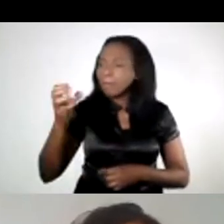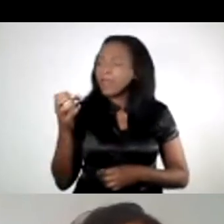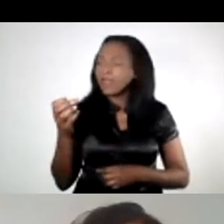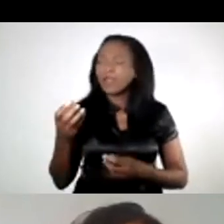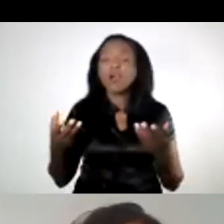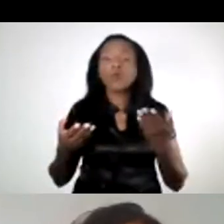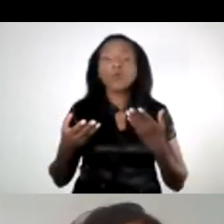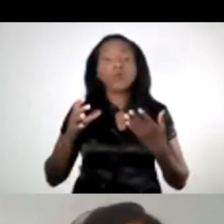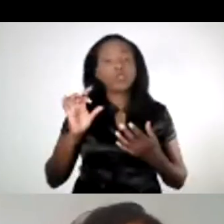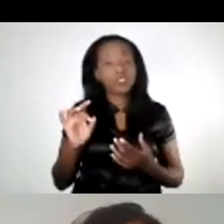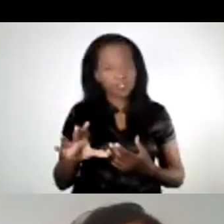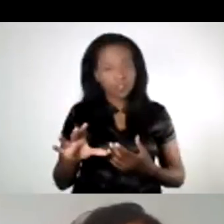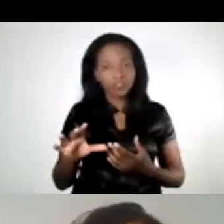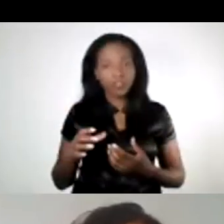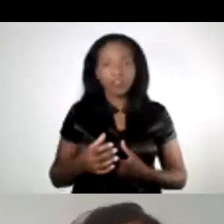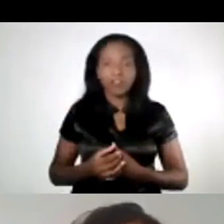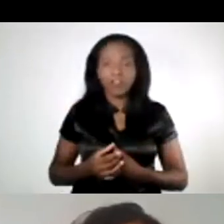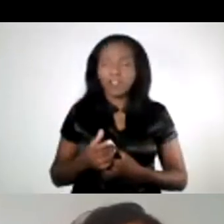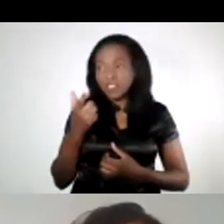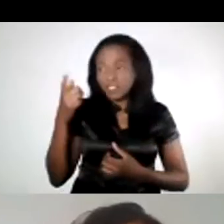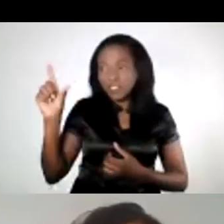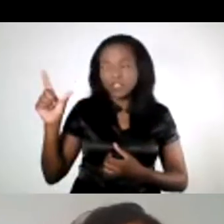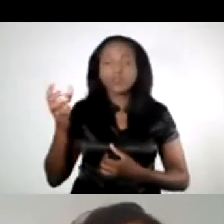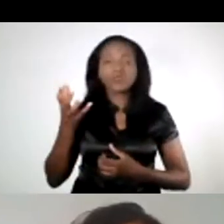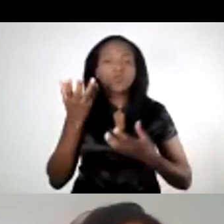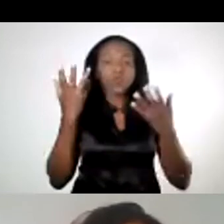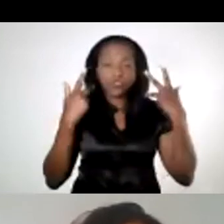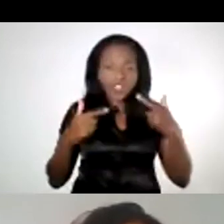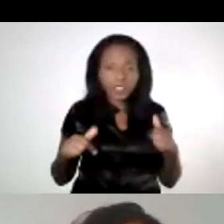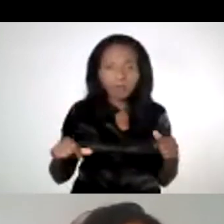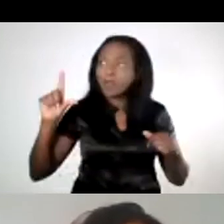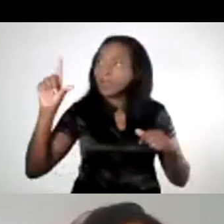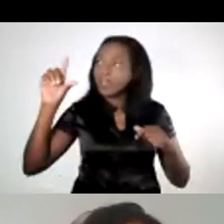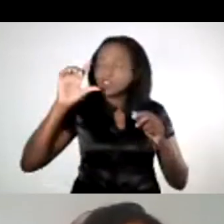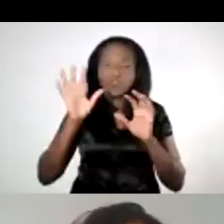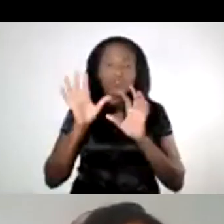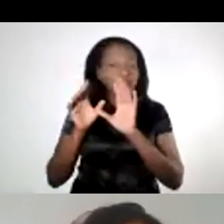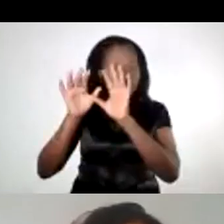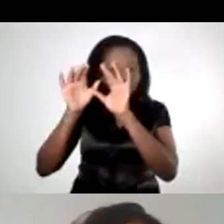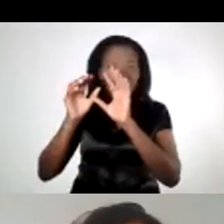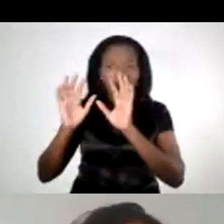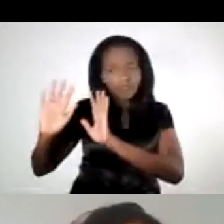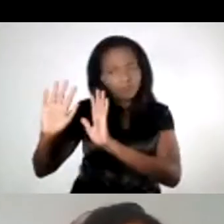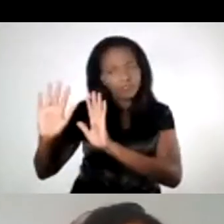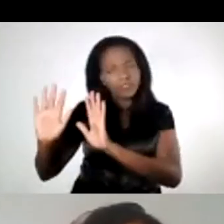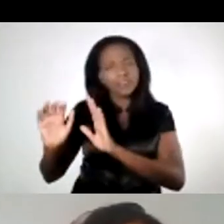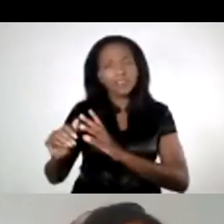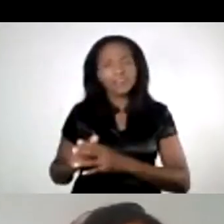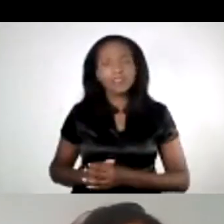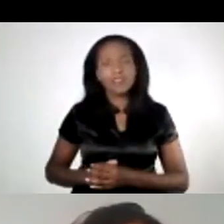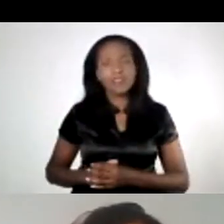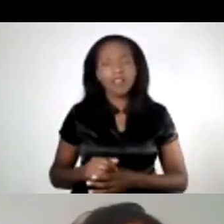e deixa para as crianças e para os animais, para os pássaros, né? Então, assim, eu falei, nossa.